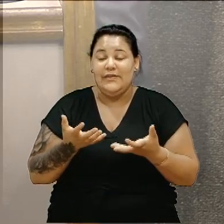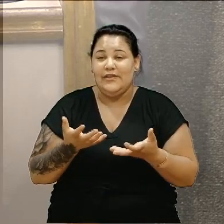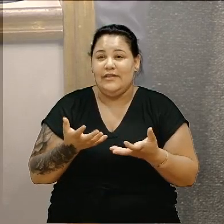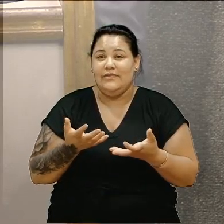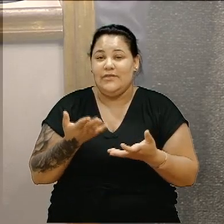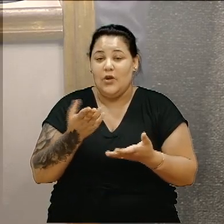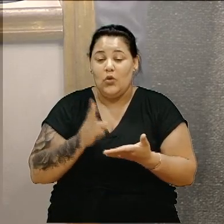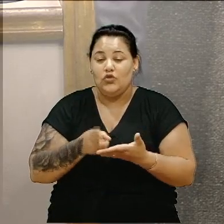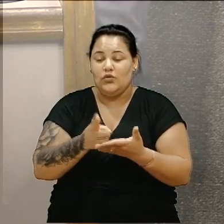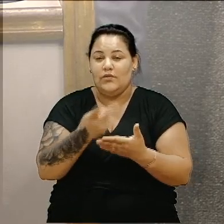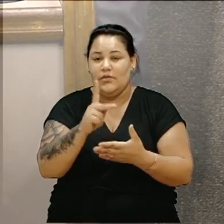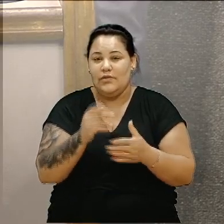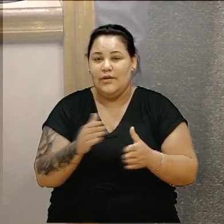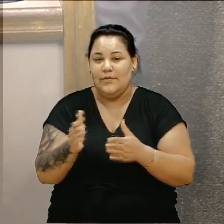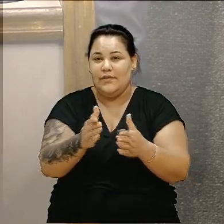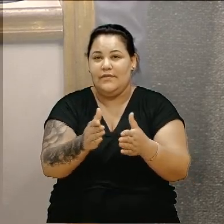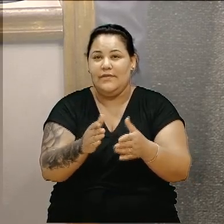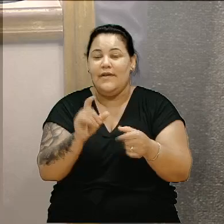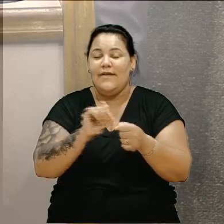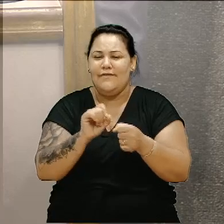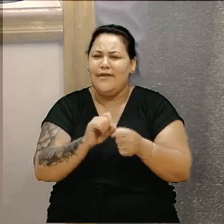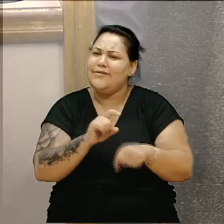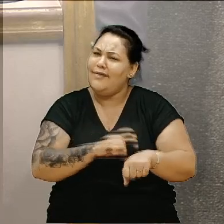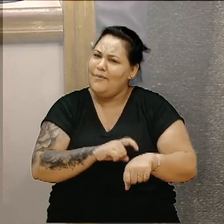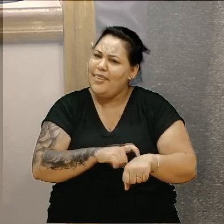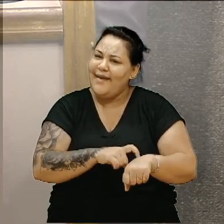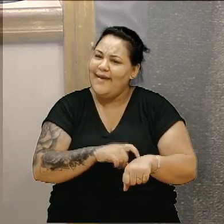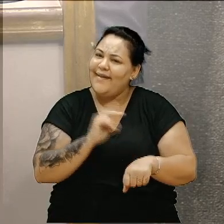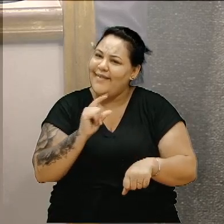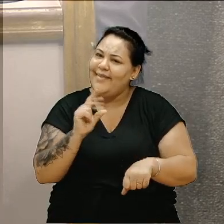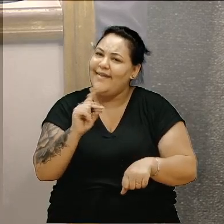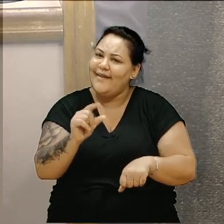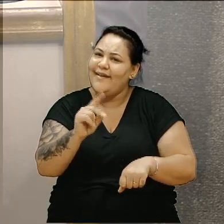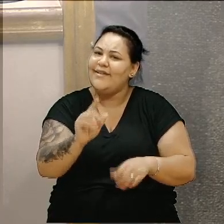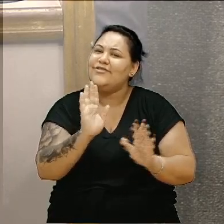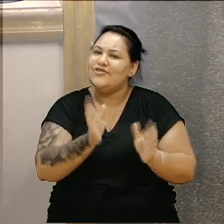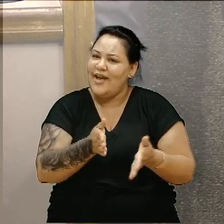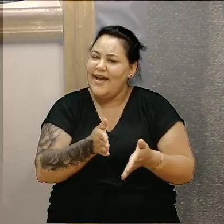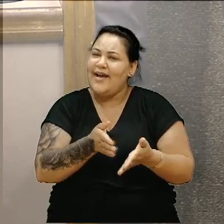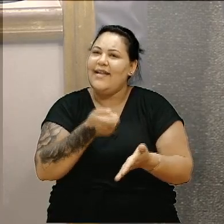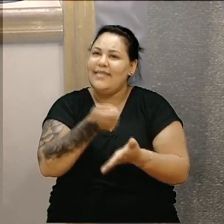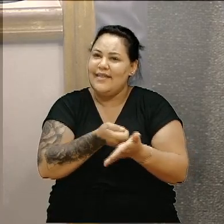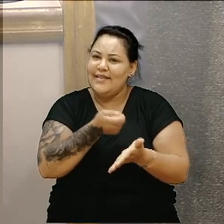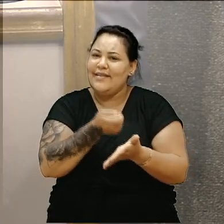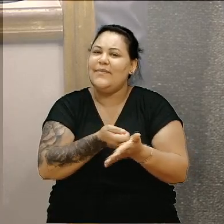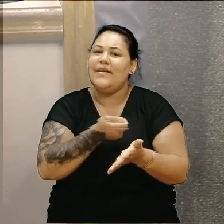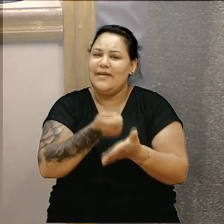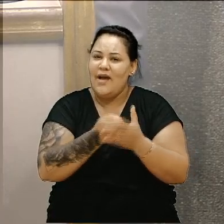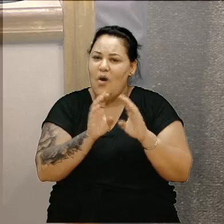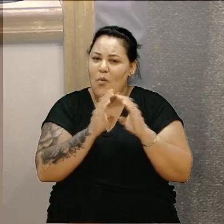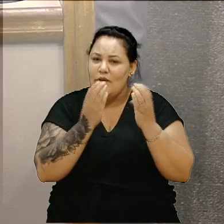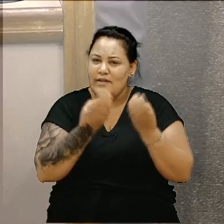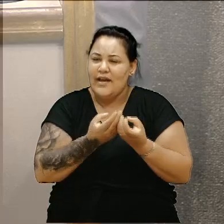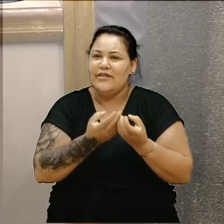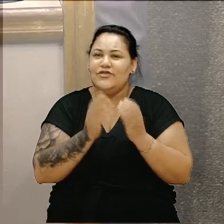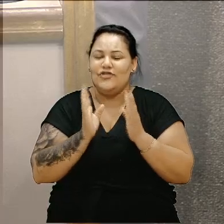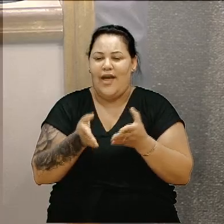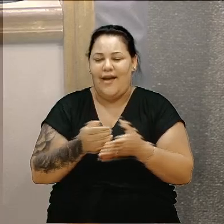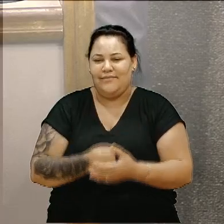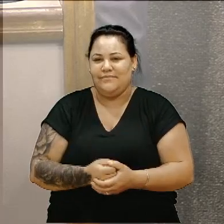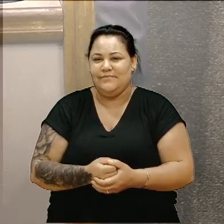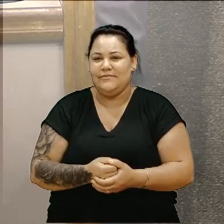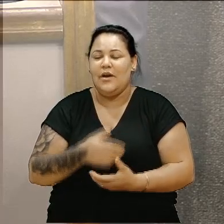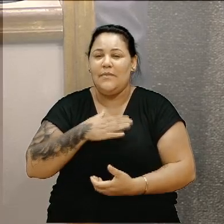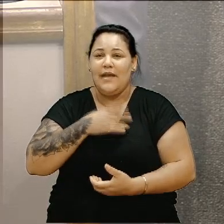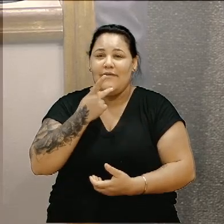nessa caminhada que faz muito tempo que a Vossa Excelência tem, né? Aí, brigando pelo comunitarismo. Então, a minha fala aqui